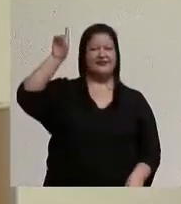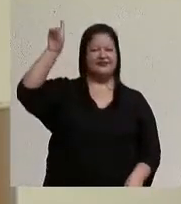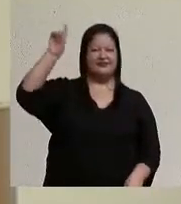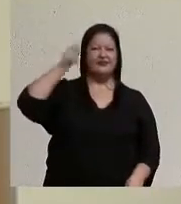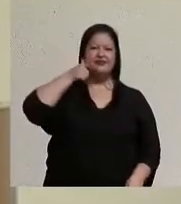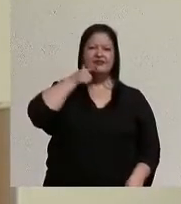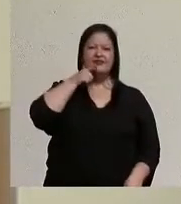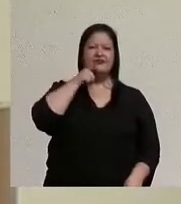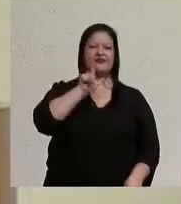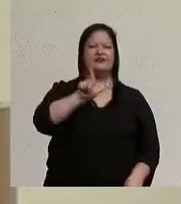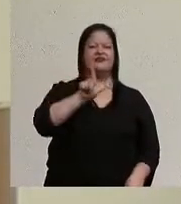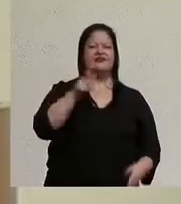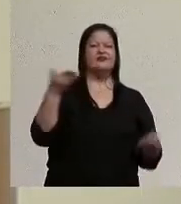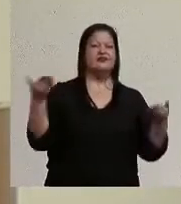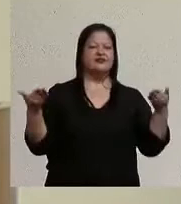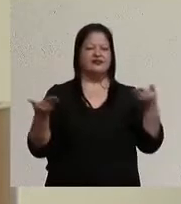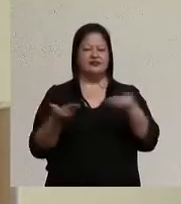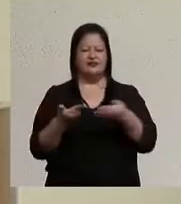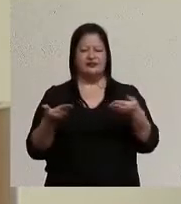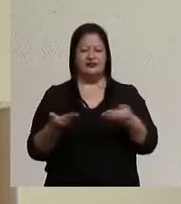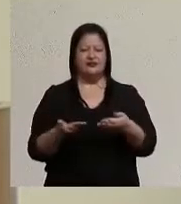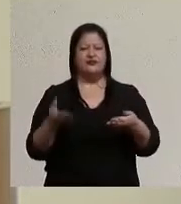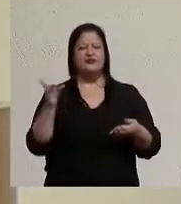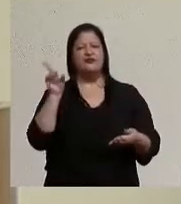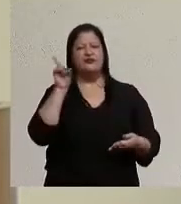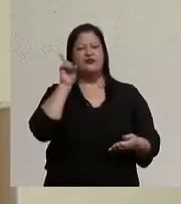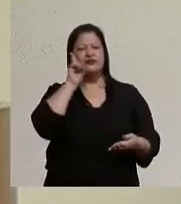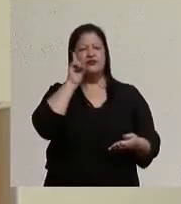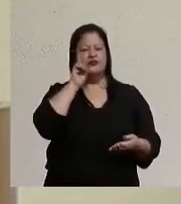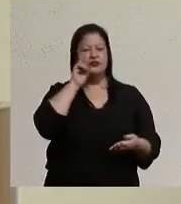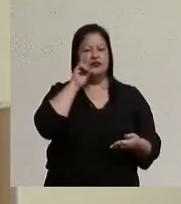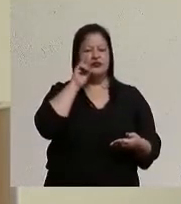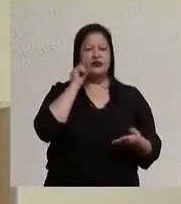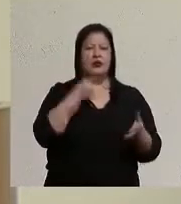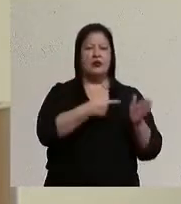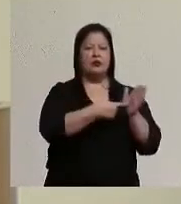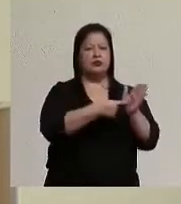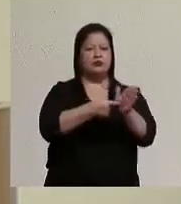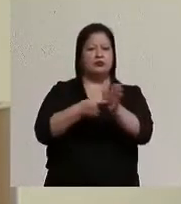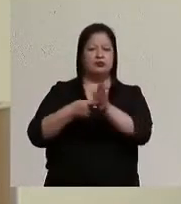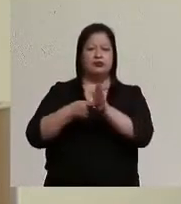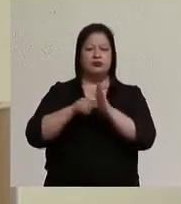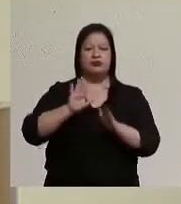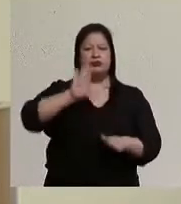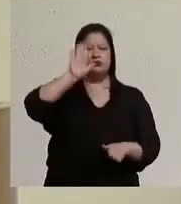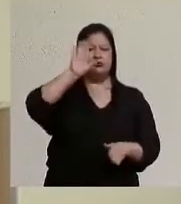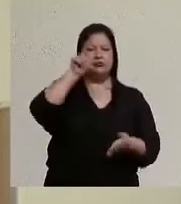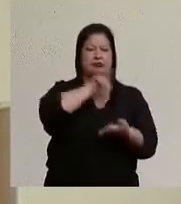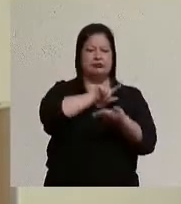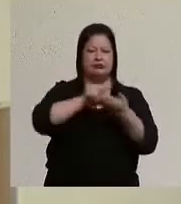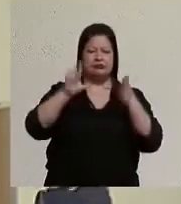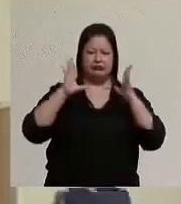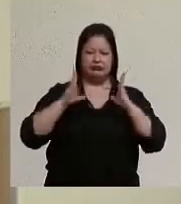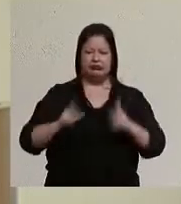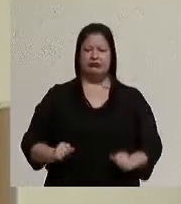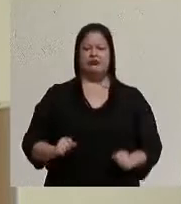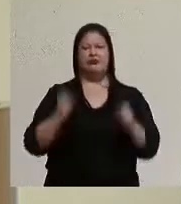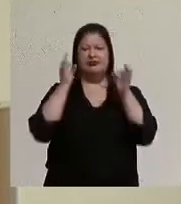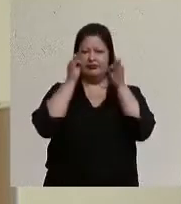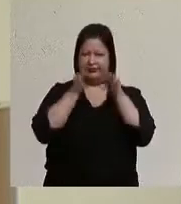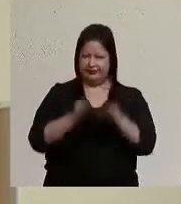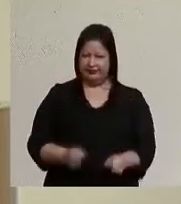chegar na data de hoje e poder ter feito uma campanha limpa e uma campanha uma campanha justa